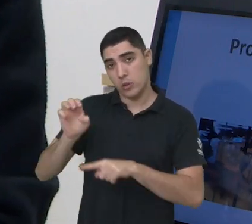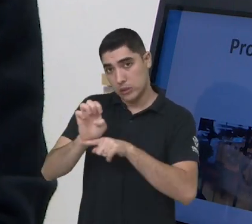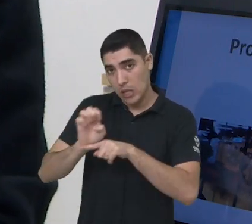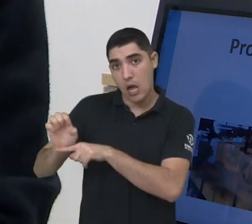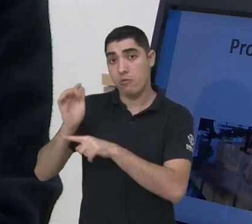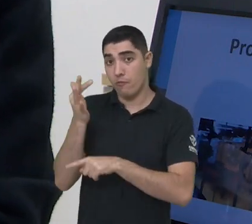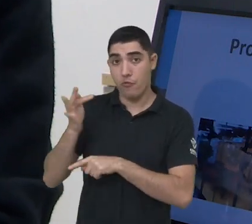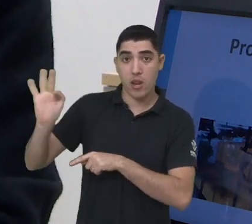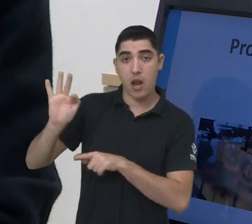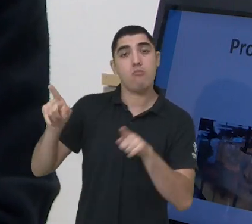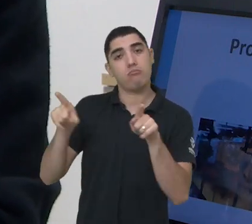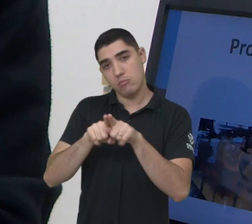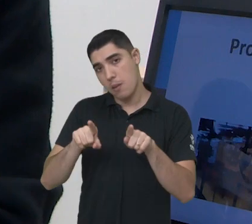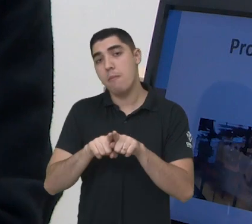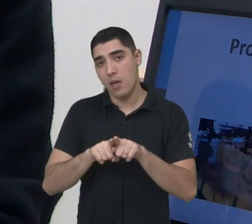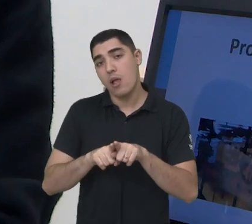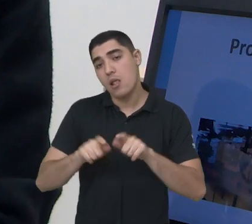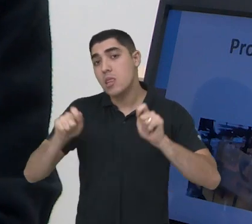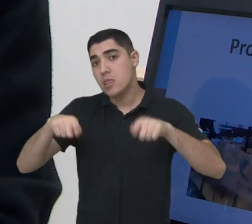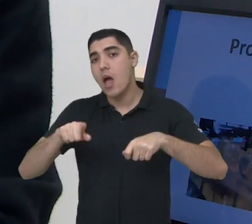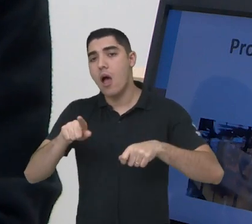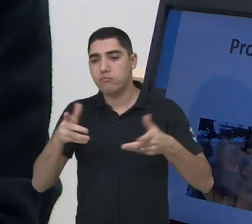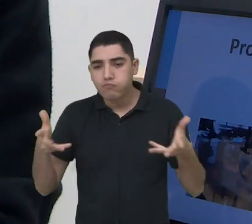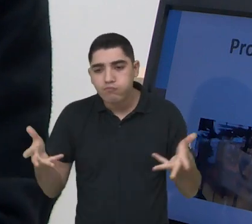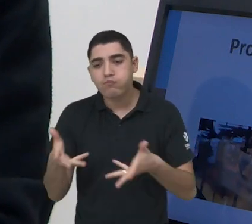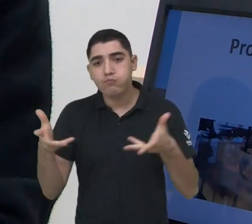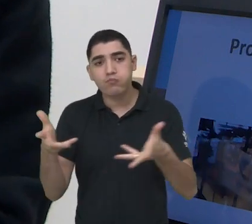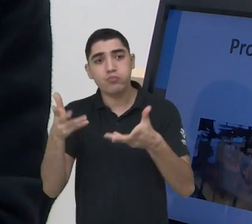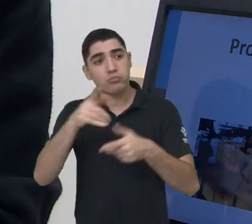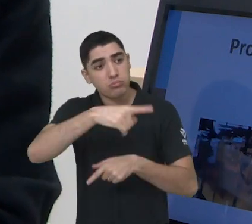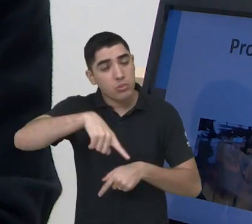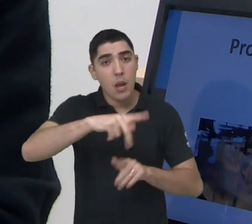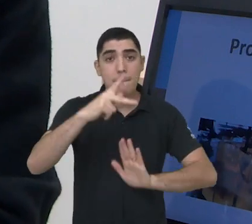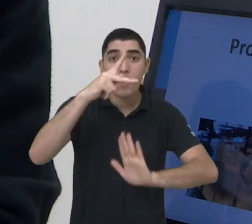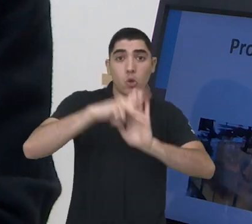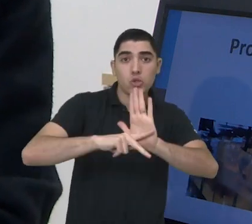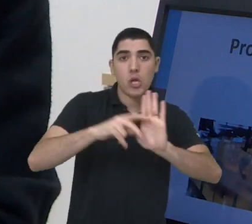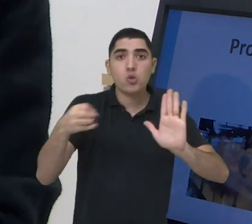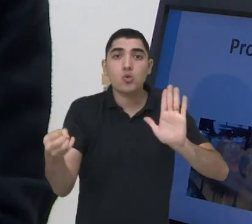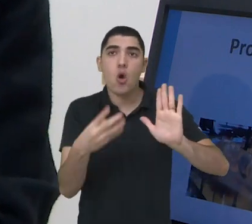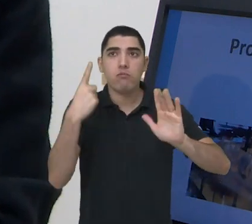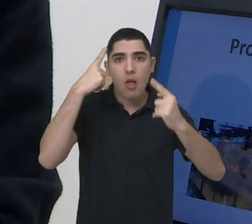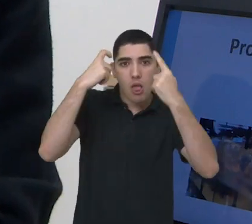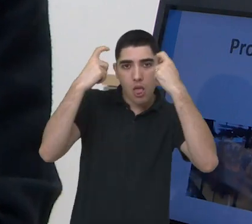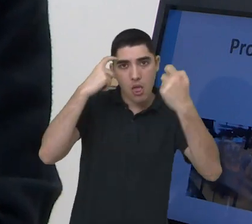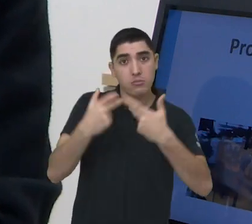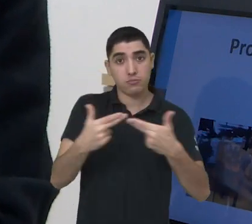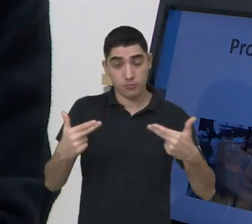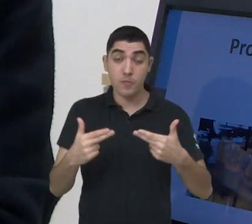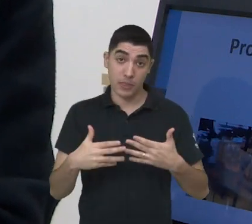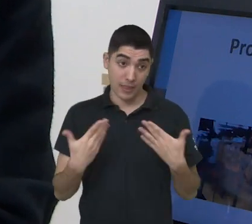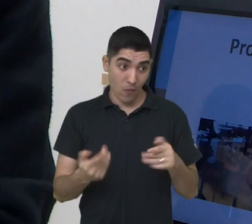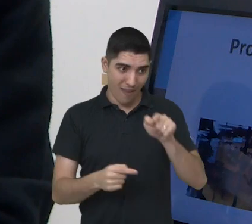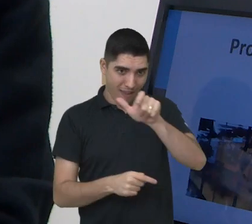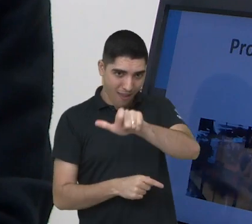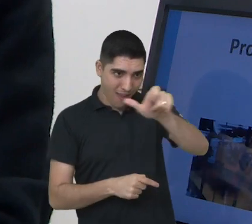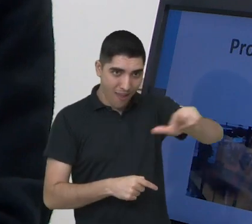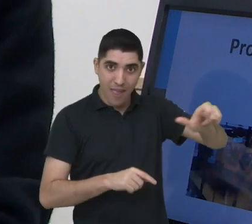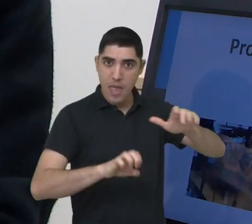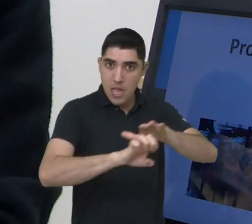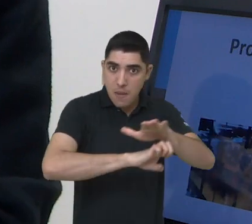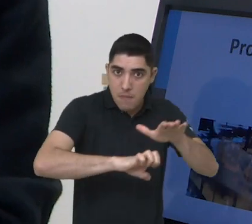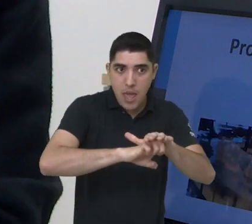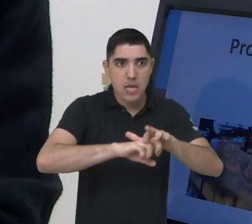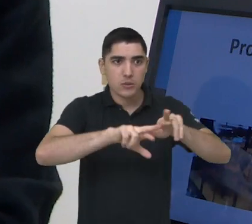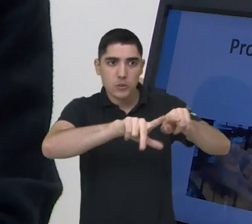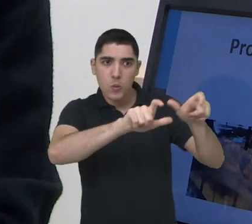estadual, federal, que proporcionam esses tipos de fomento para projetos de inovação. Então, a gente direciona essas